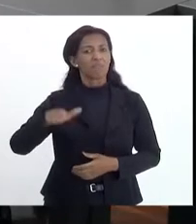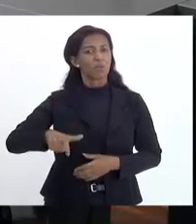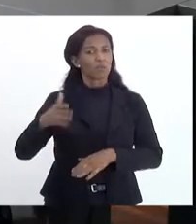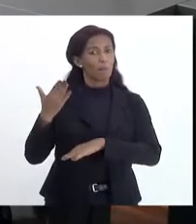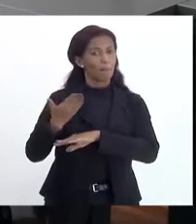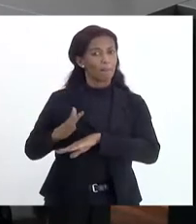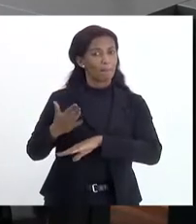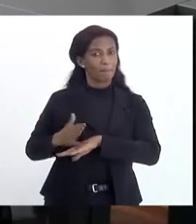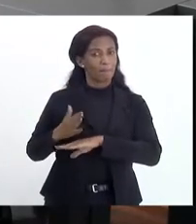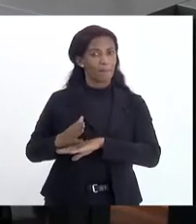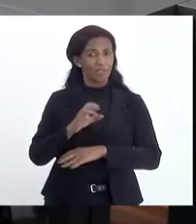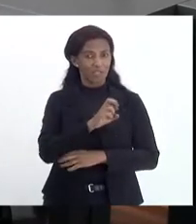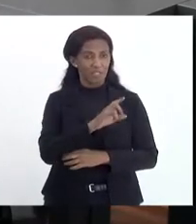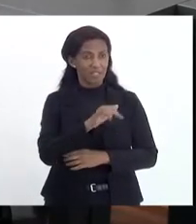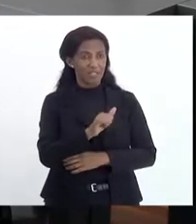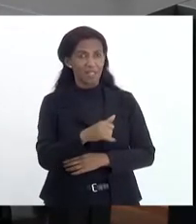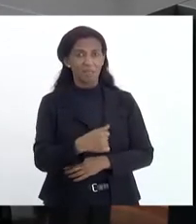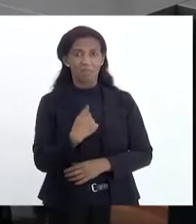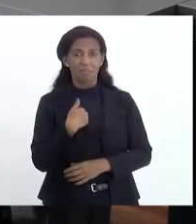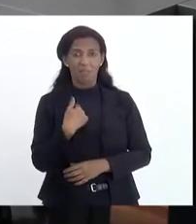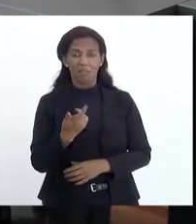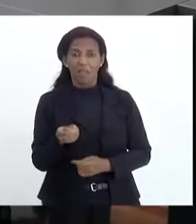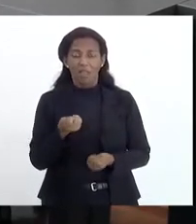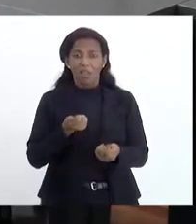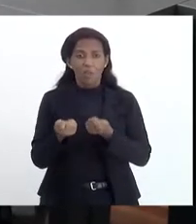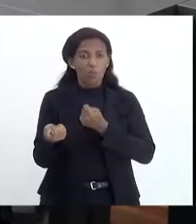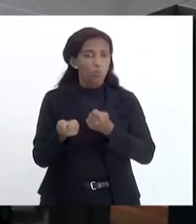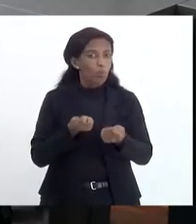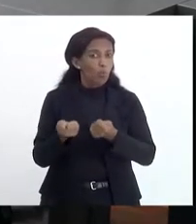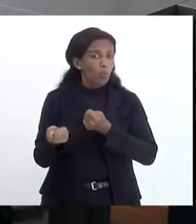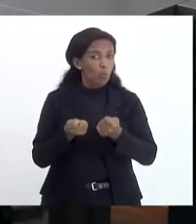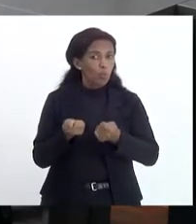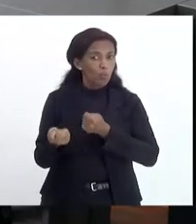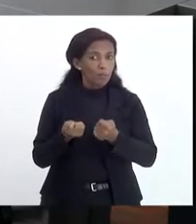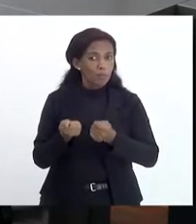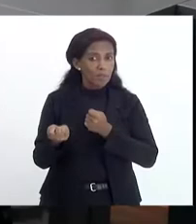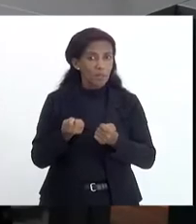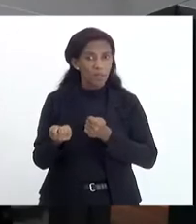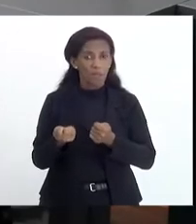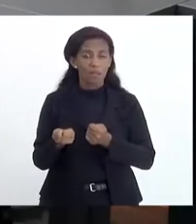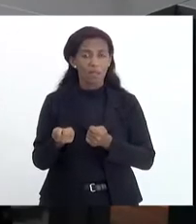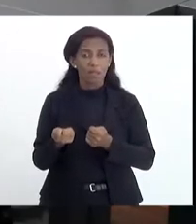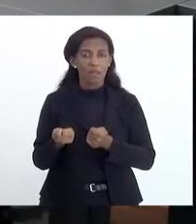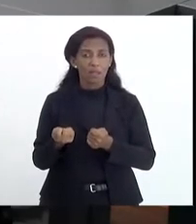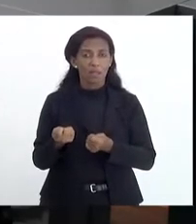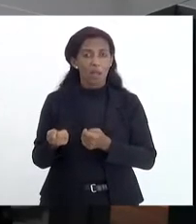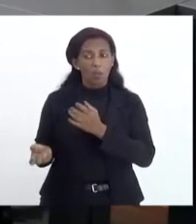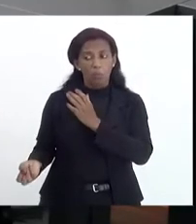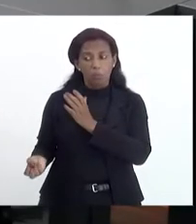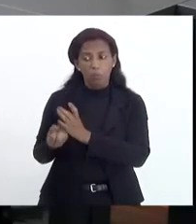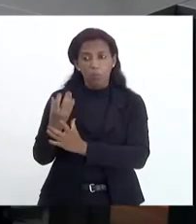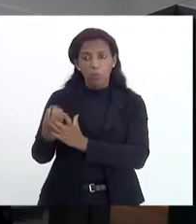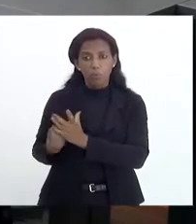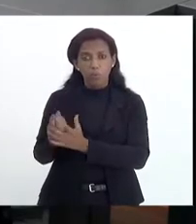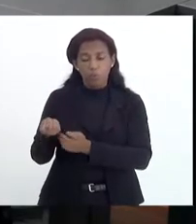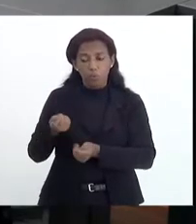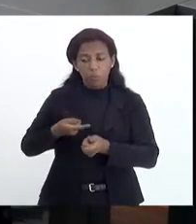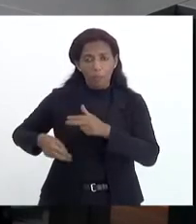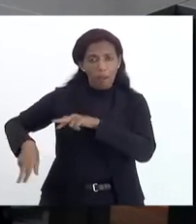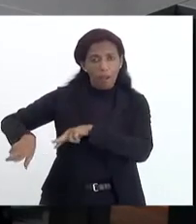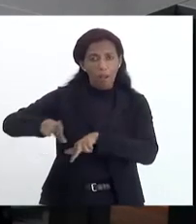prática, deputada Célia, mas é impressionante a economia que gira, a economia produtiva que gira em